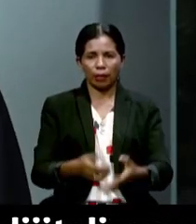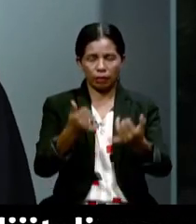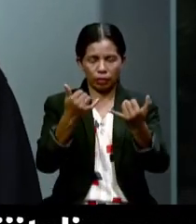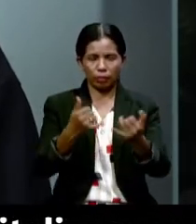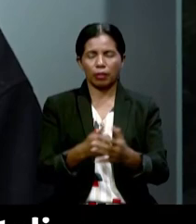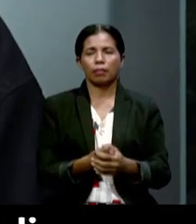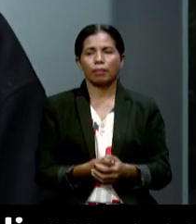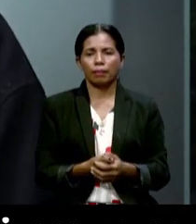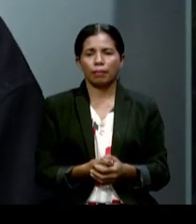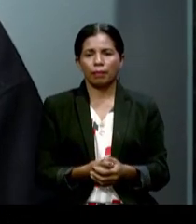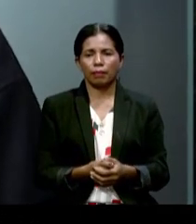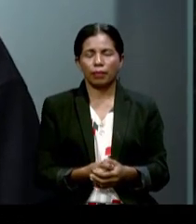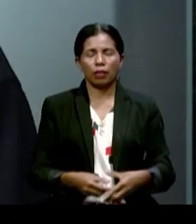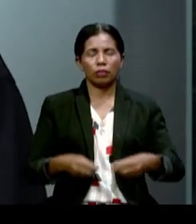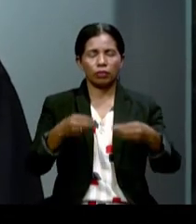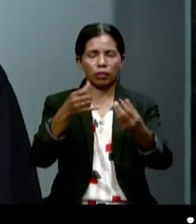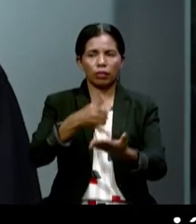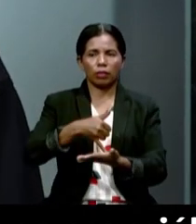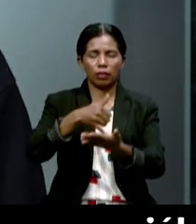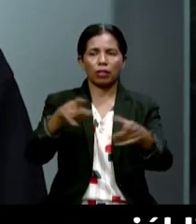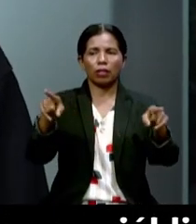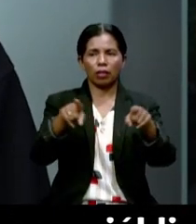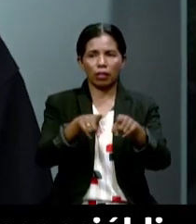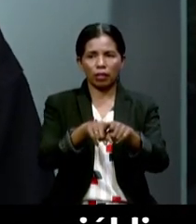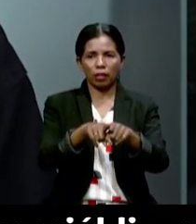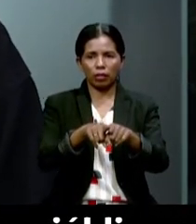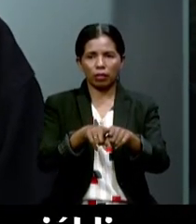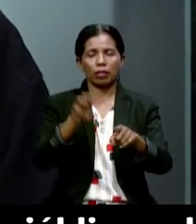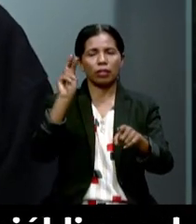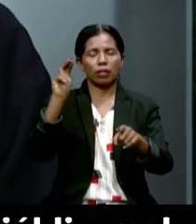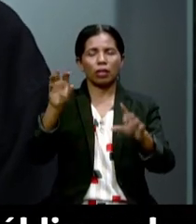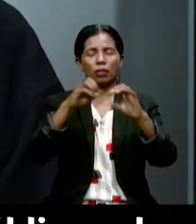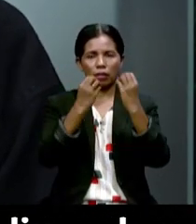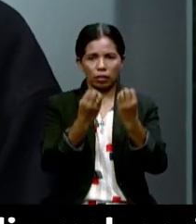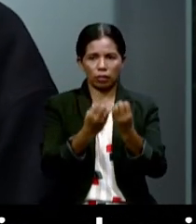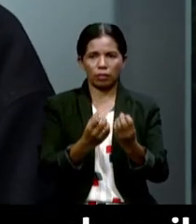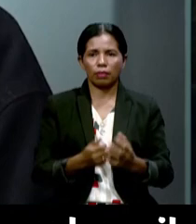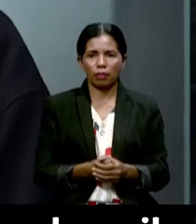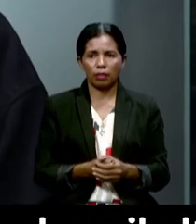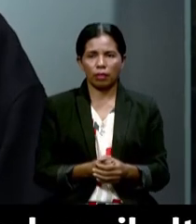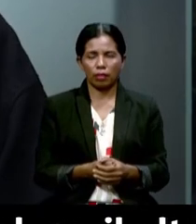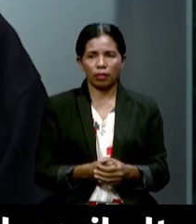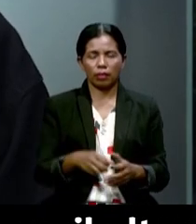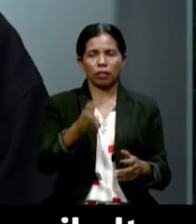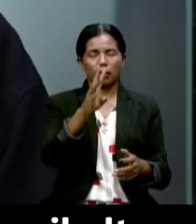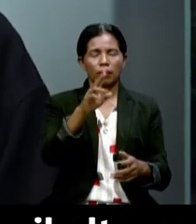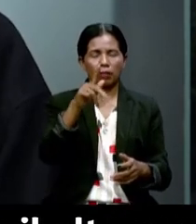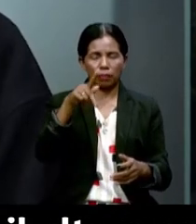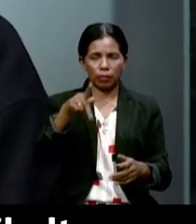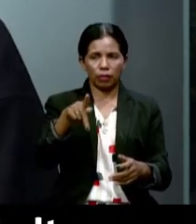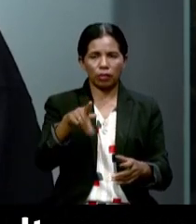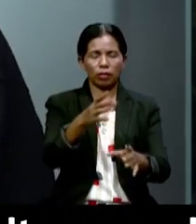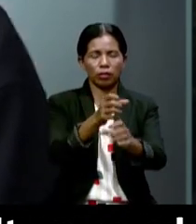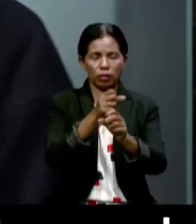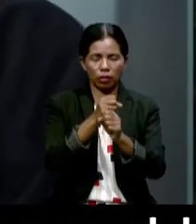coração mania mai ben a nessa mos ben organização e WFP simo prêmio Nobel da Paz di